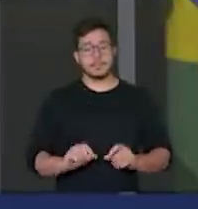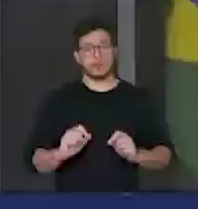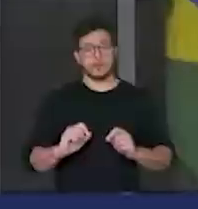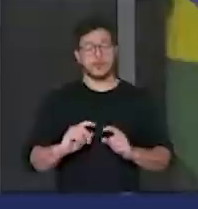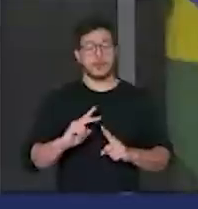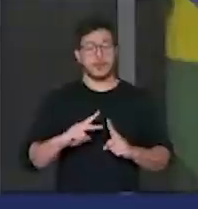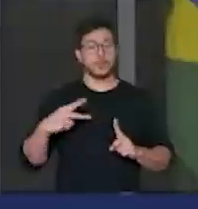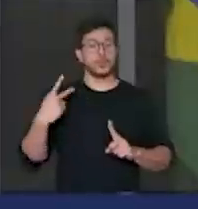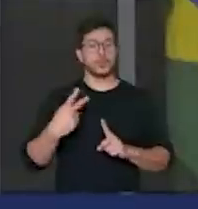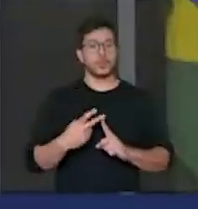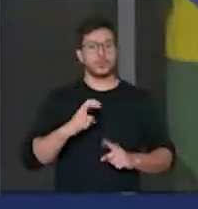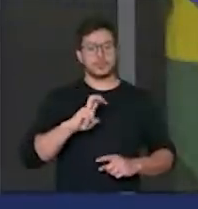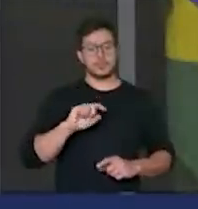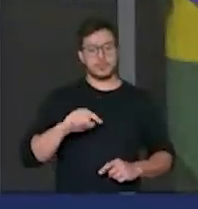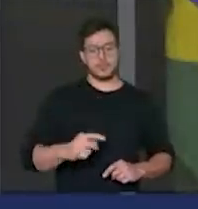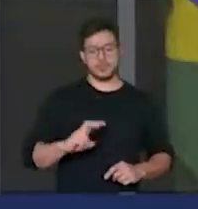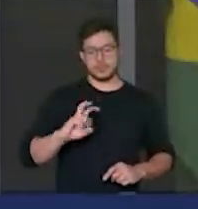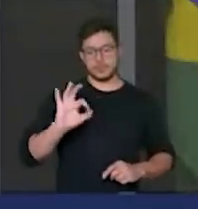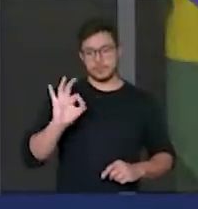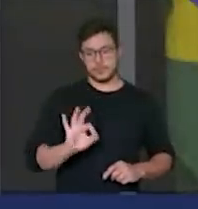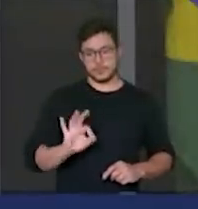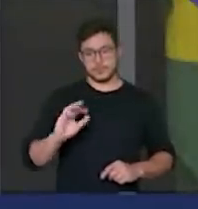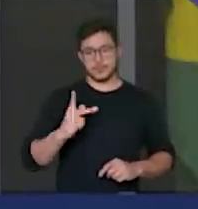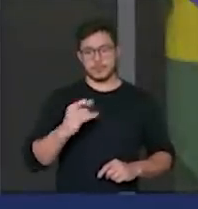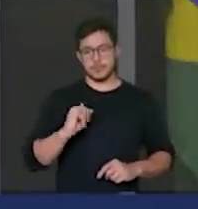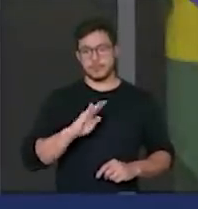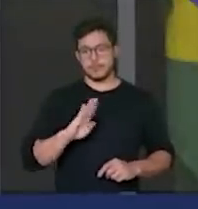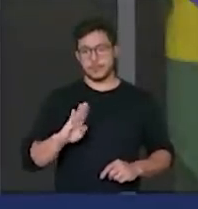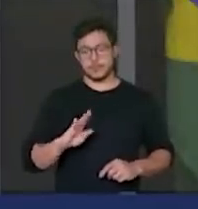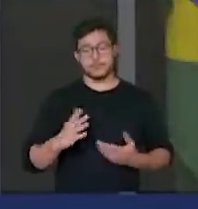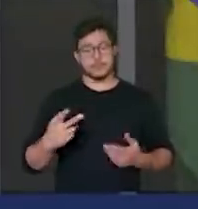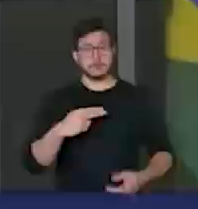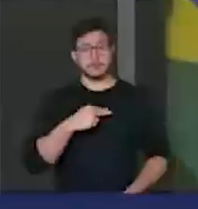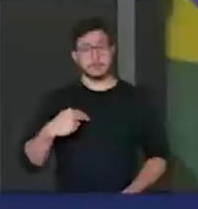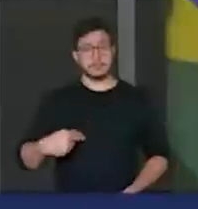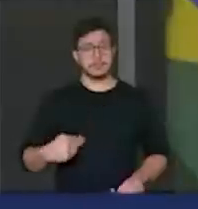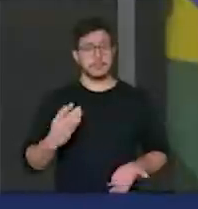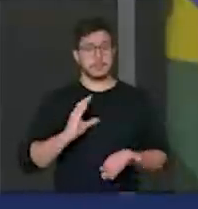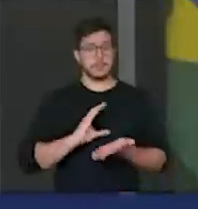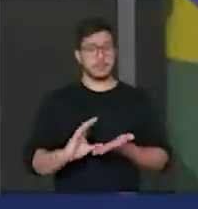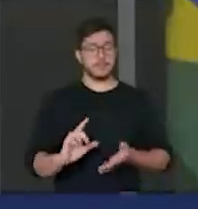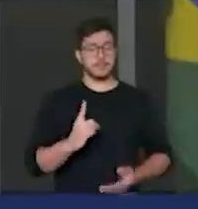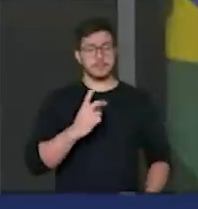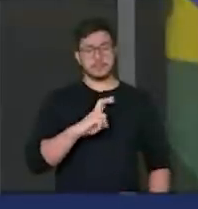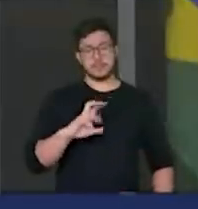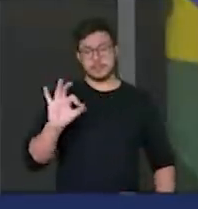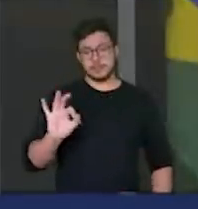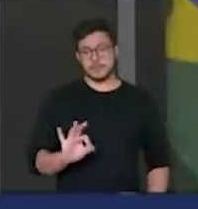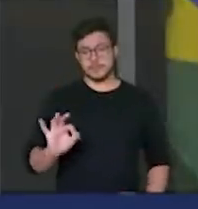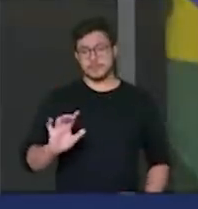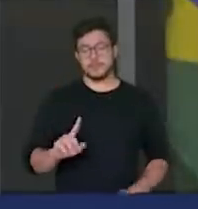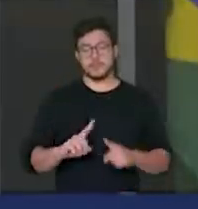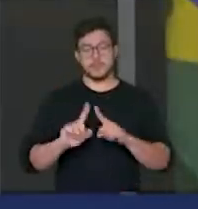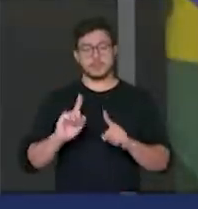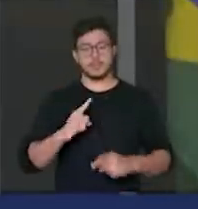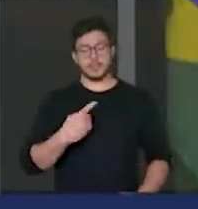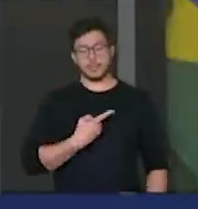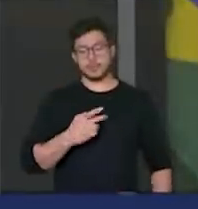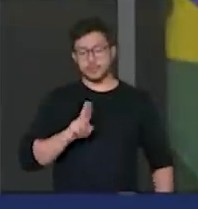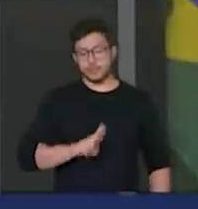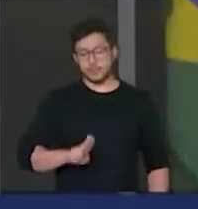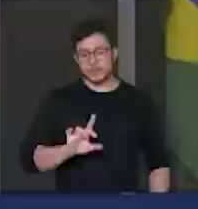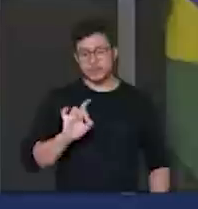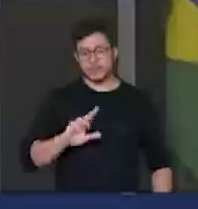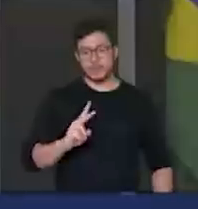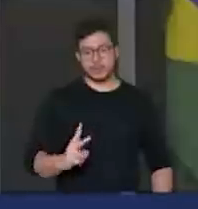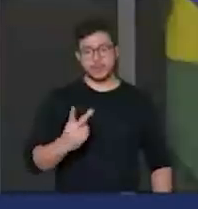o dobro do que isso, 5,5% do PIB. A China, por exemplo, investe 15% do PIB e nós estamos